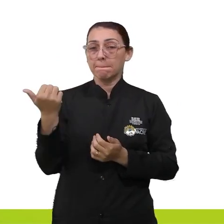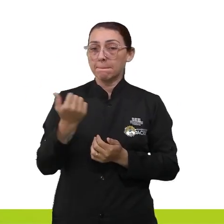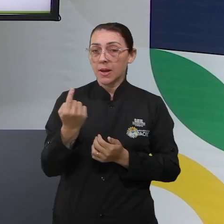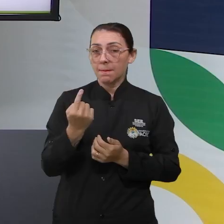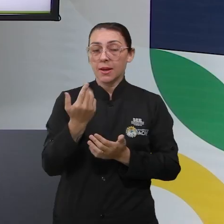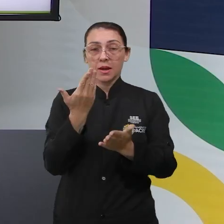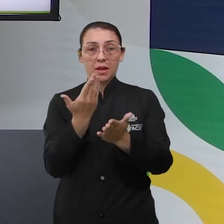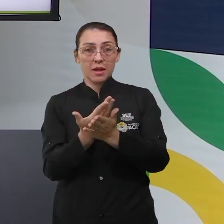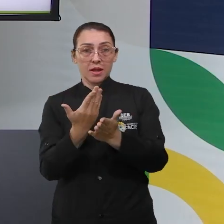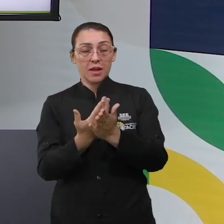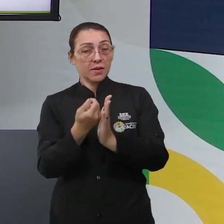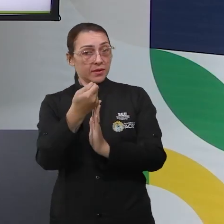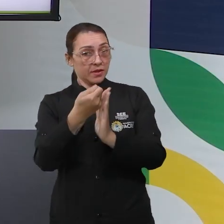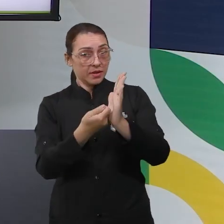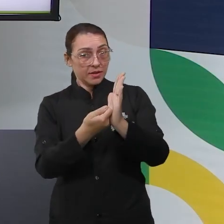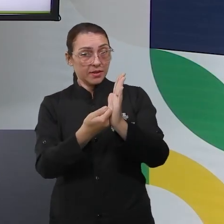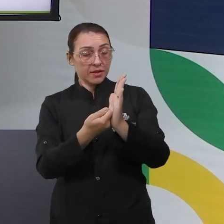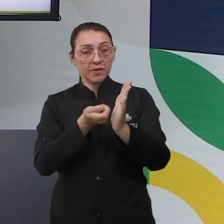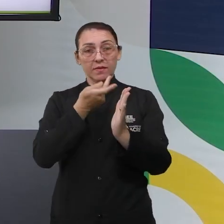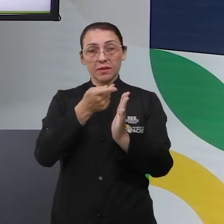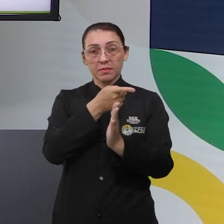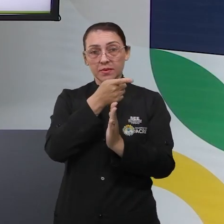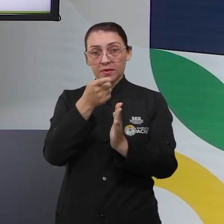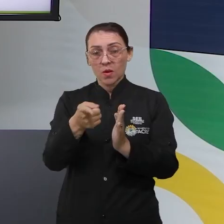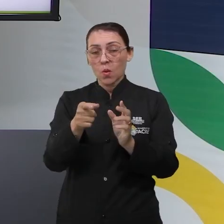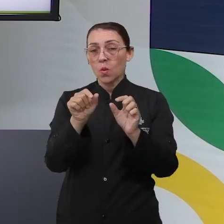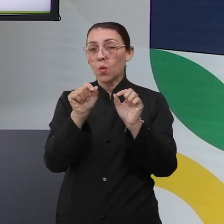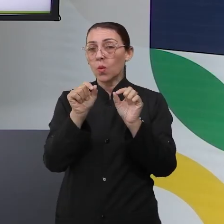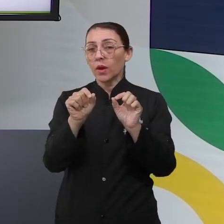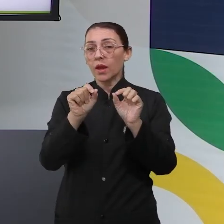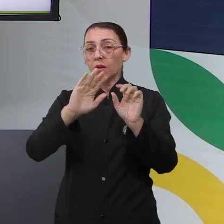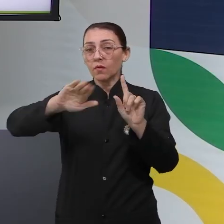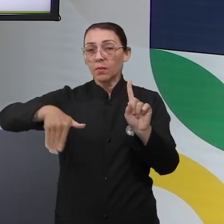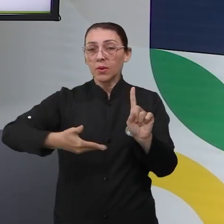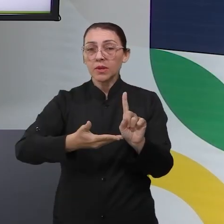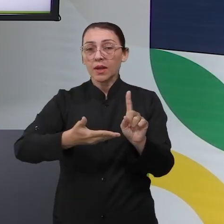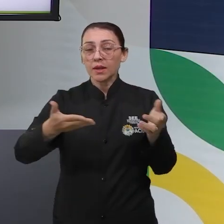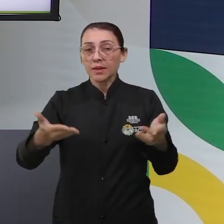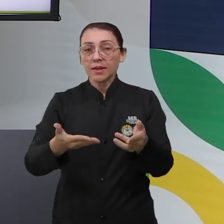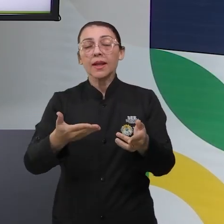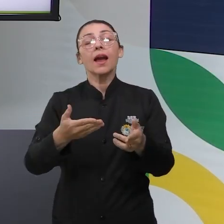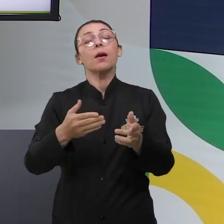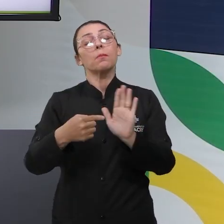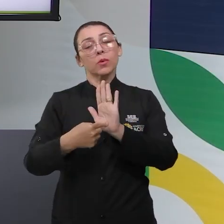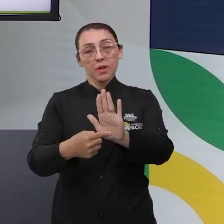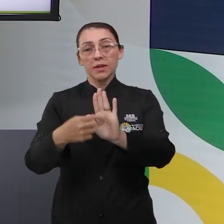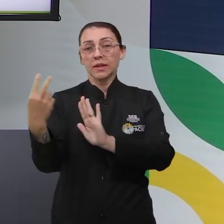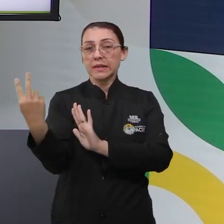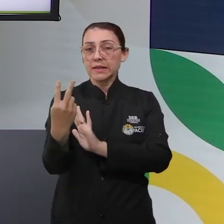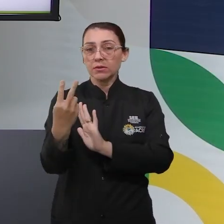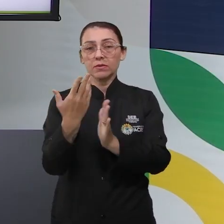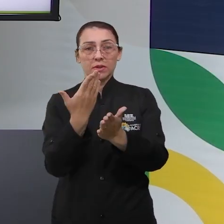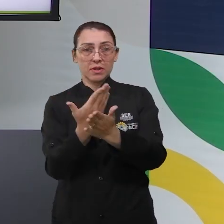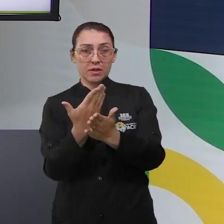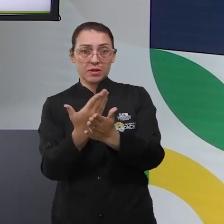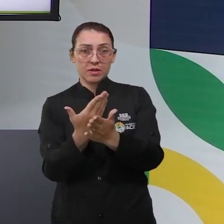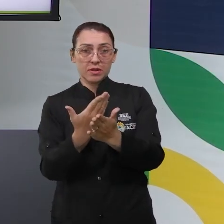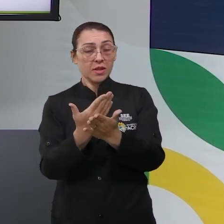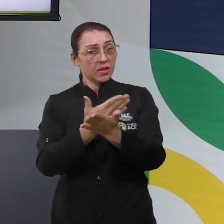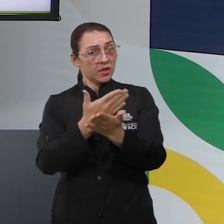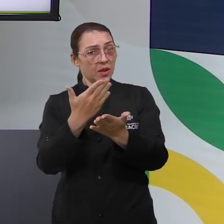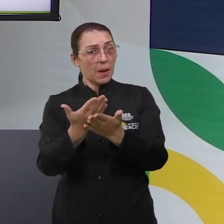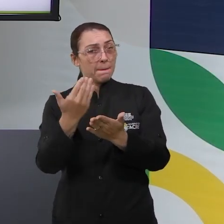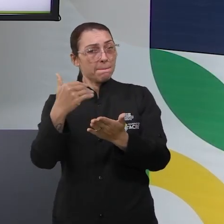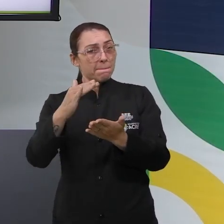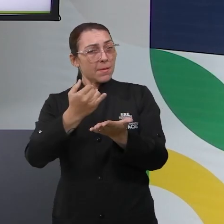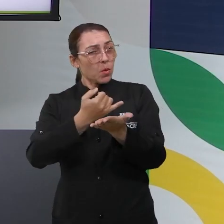primeira aula de redação. Como eu falei para vocês, o que não foi abordado aqui vai ser abordado na próxima aula. Essa aula inicial é